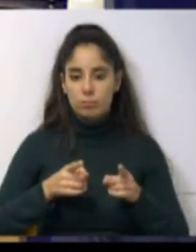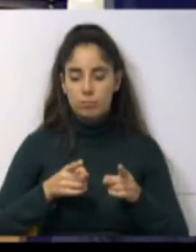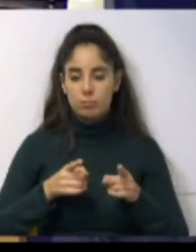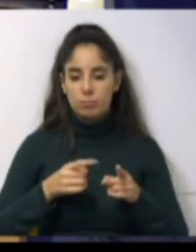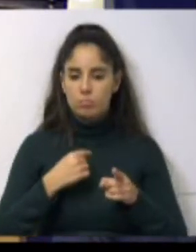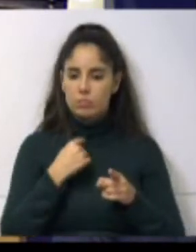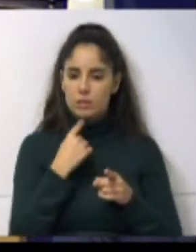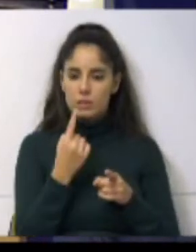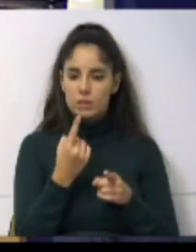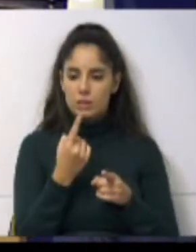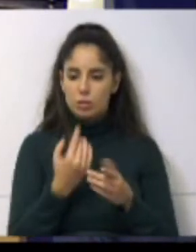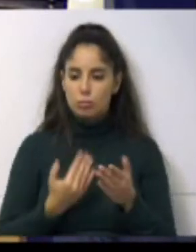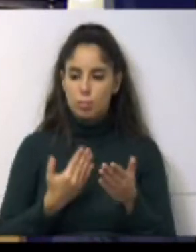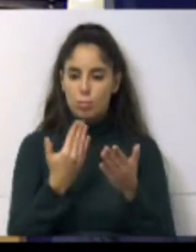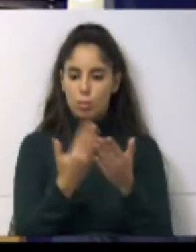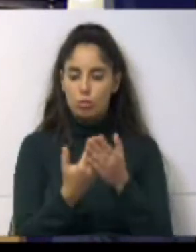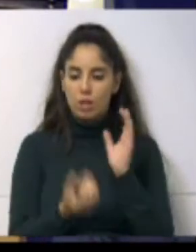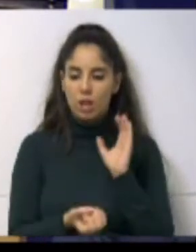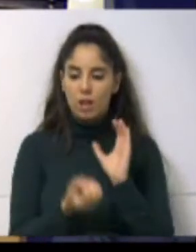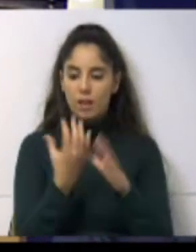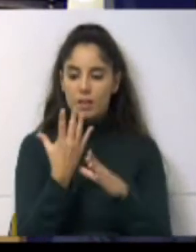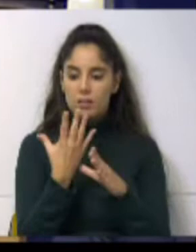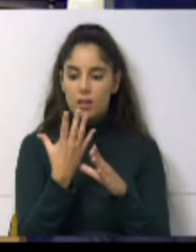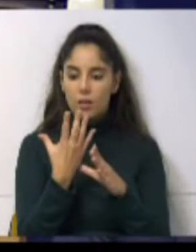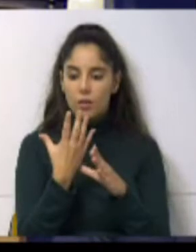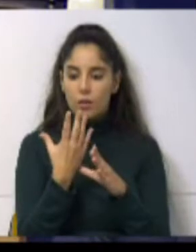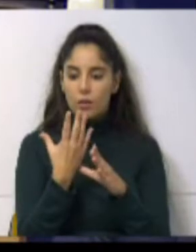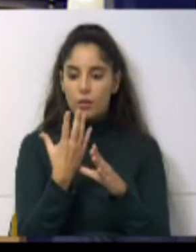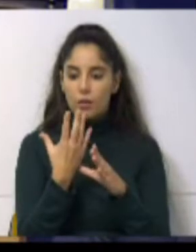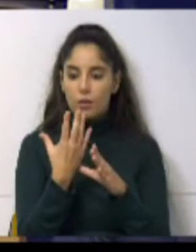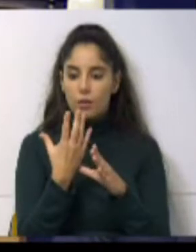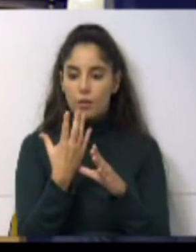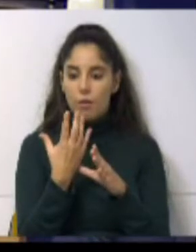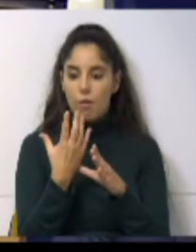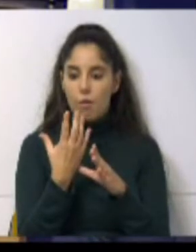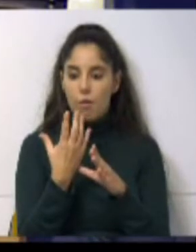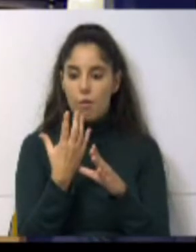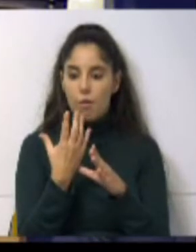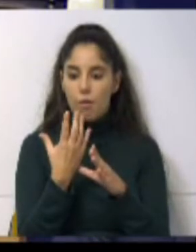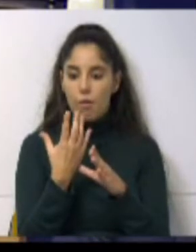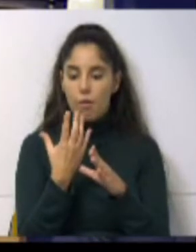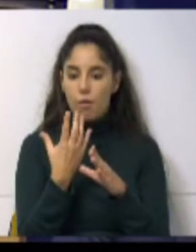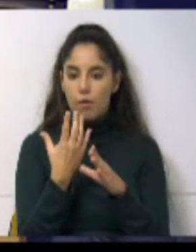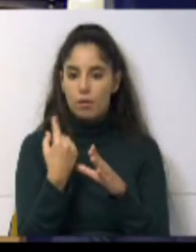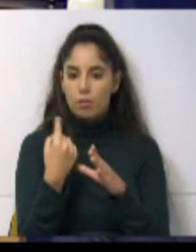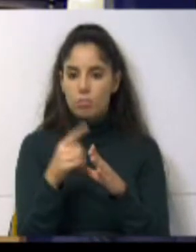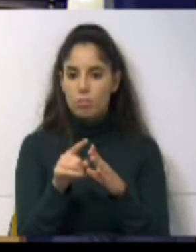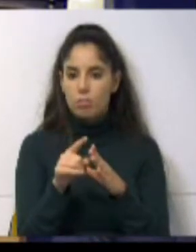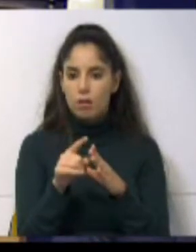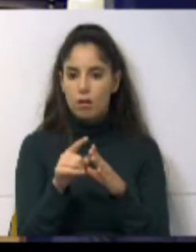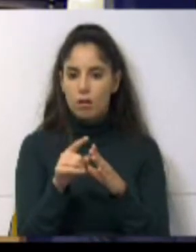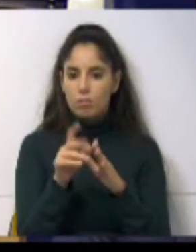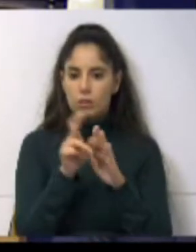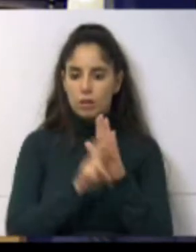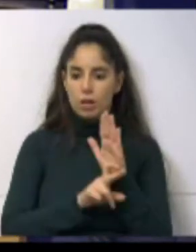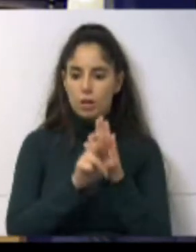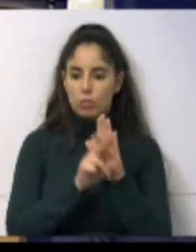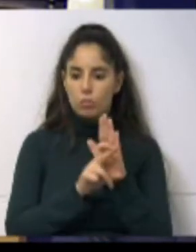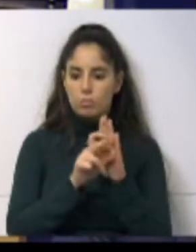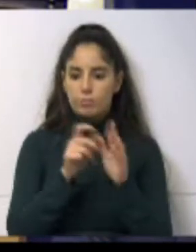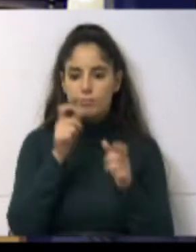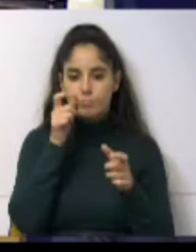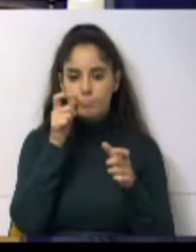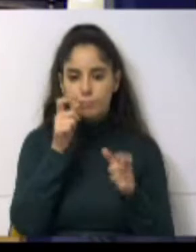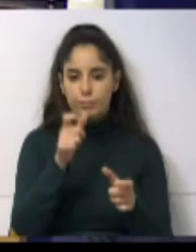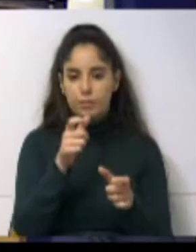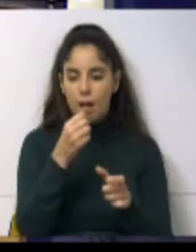uma proposta que era a criação da Autoridade Reguladora de Águas e Resíduos. Prontamente,